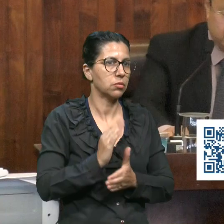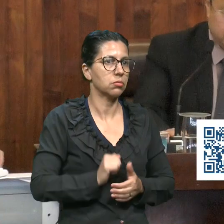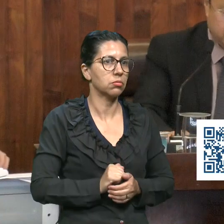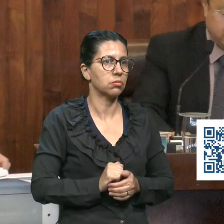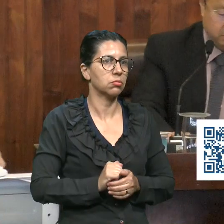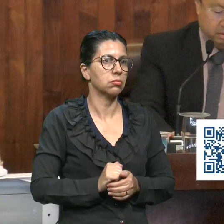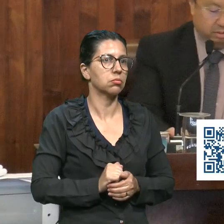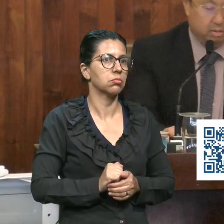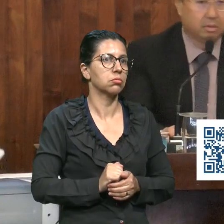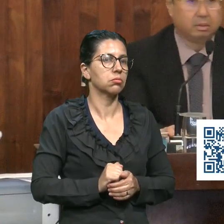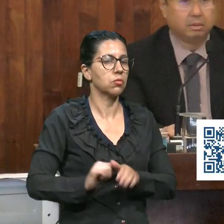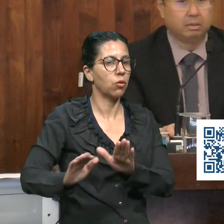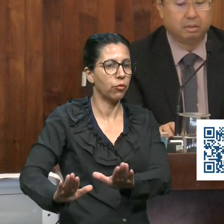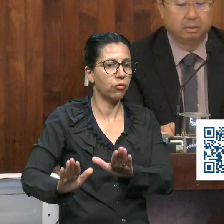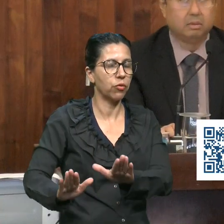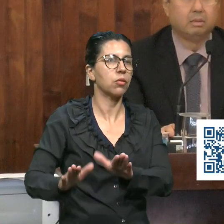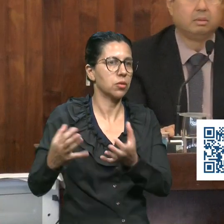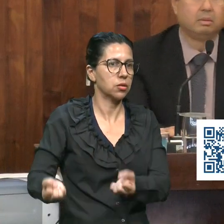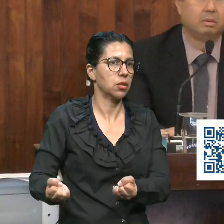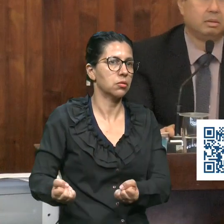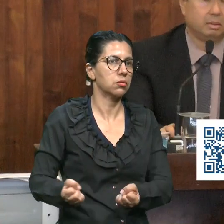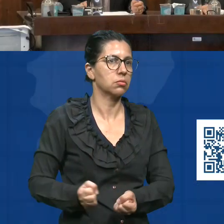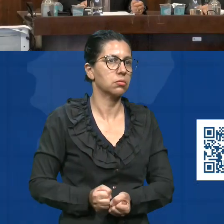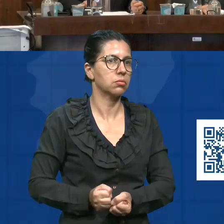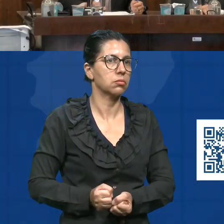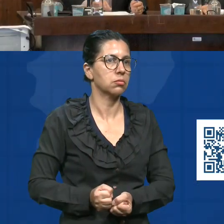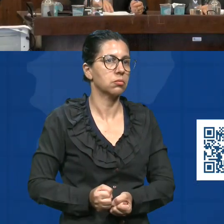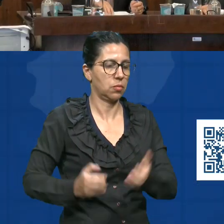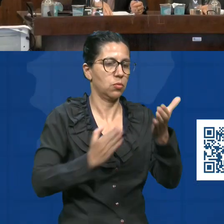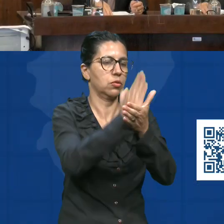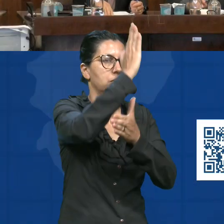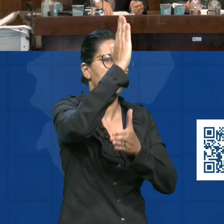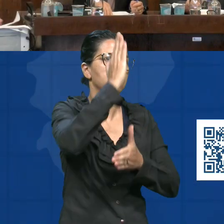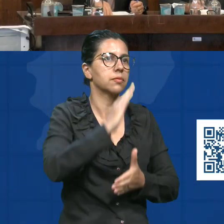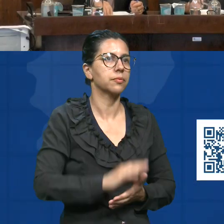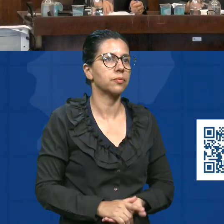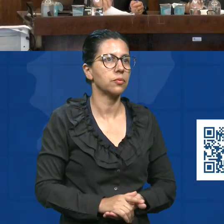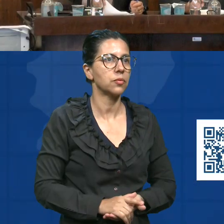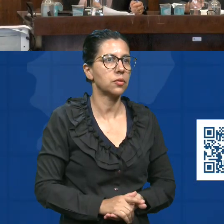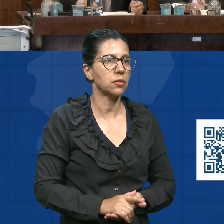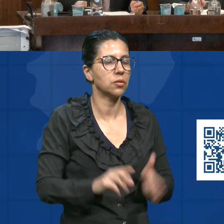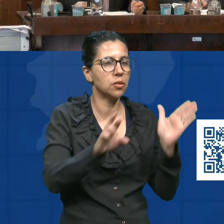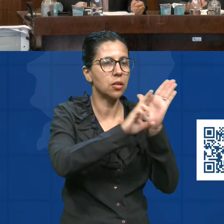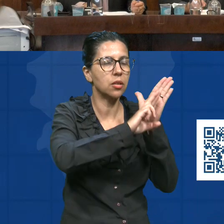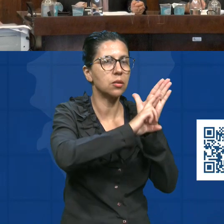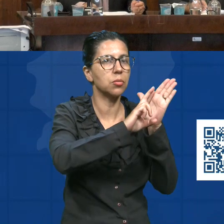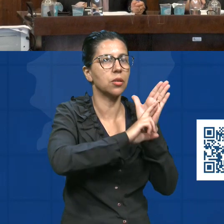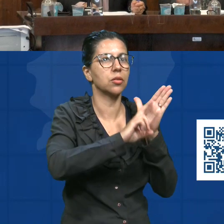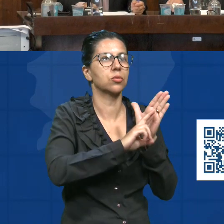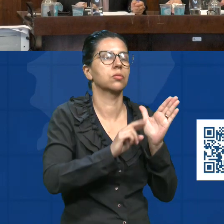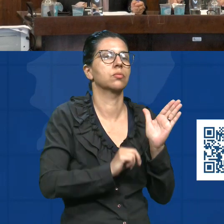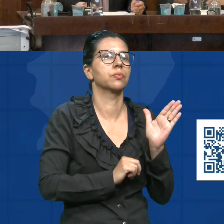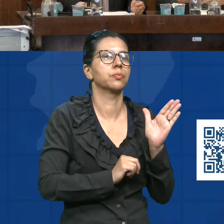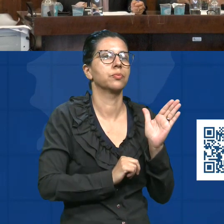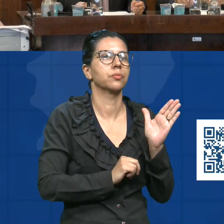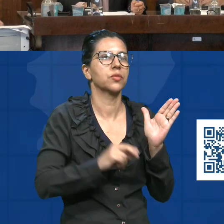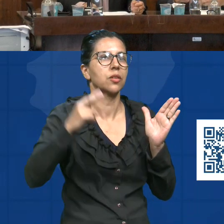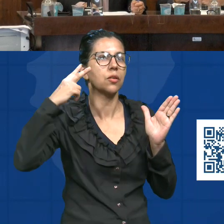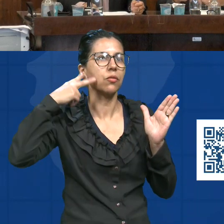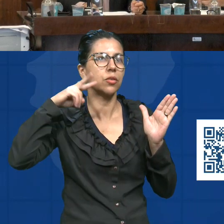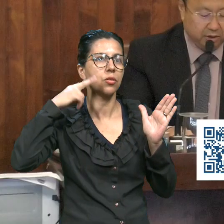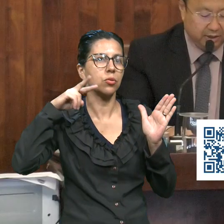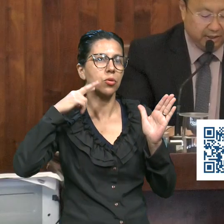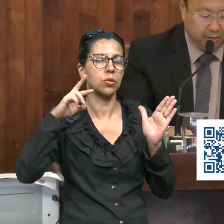está em votação. Os vereadores que estão favoráveis, permaneçam como se encontram. Aprovado. Requerimento 1760-2023, vereador